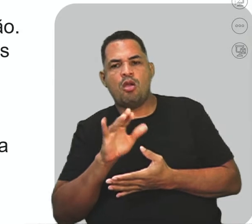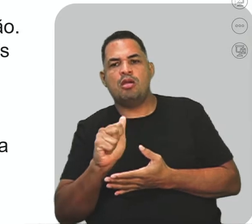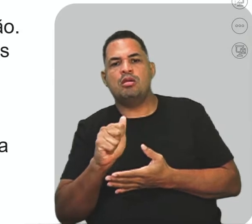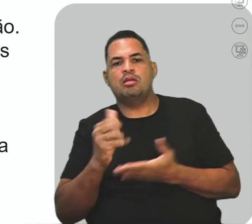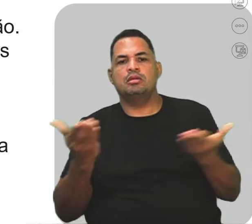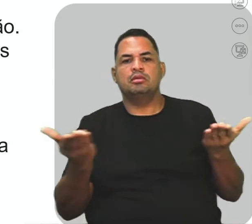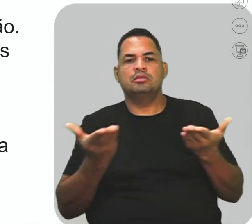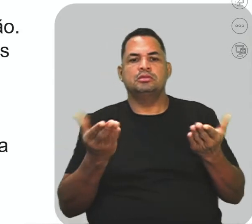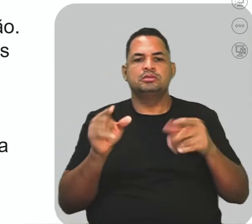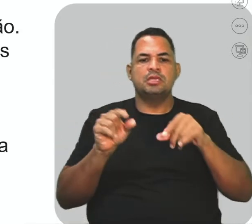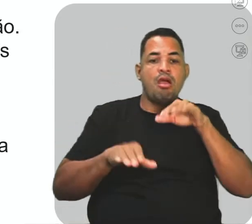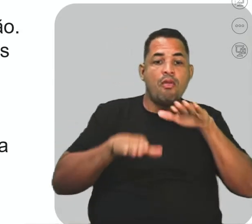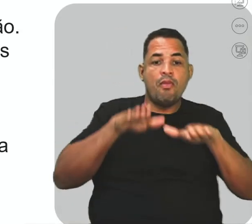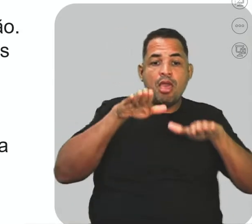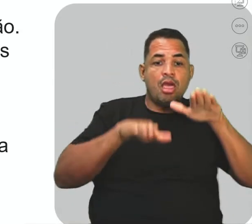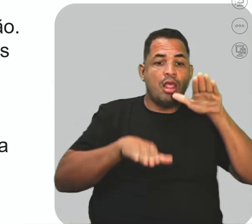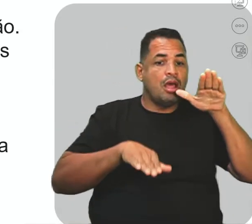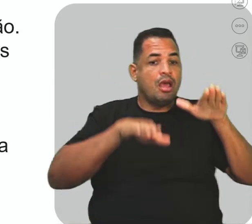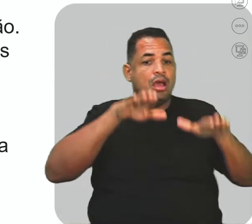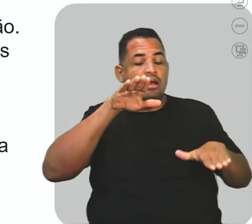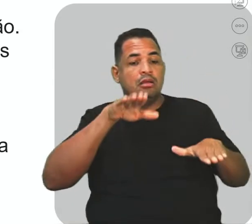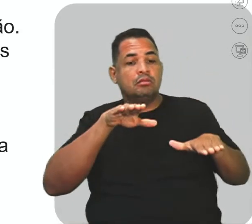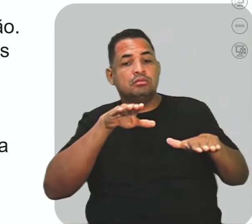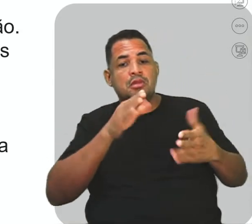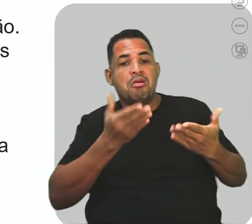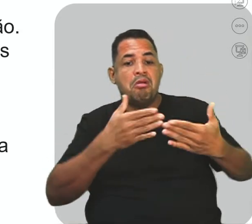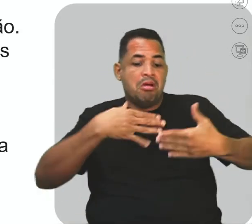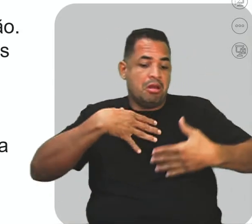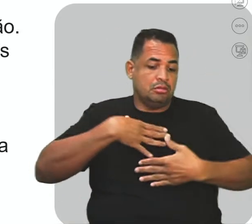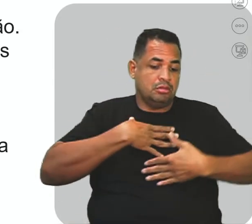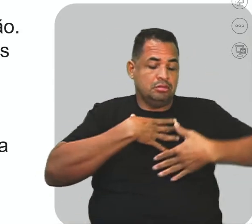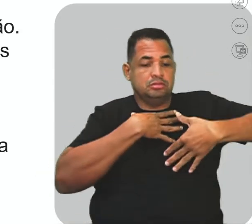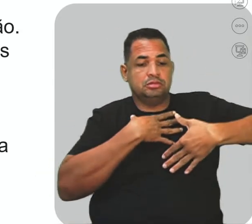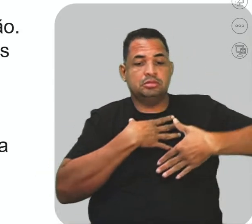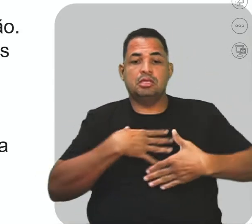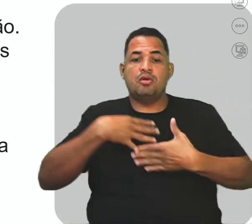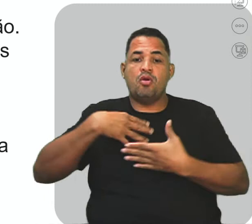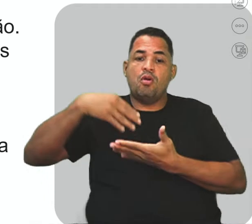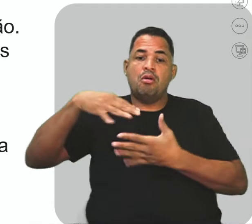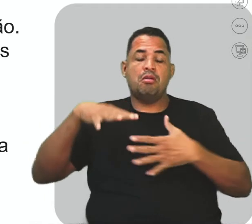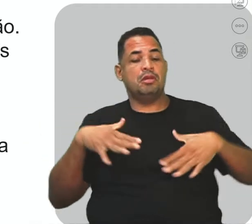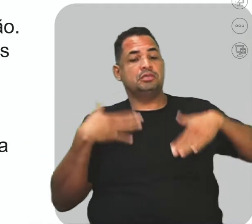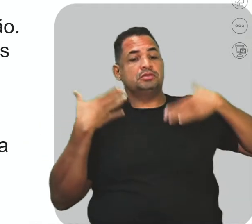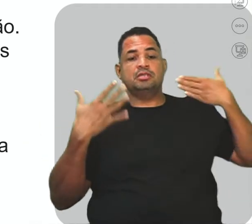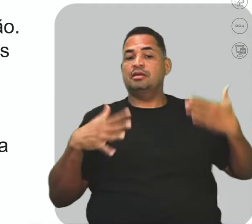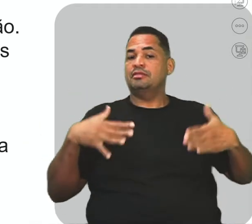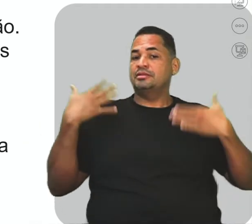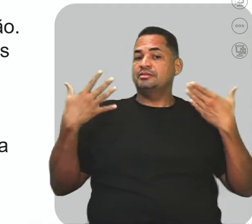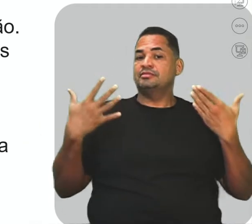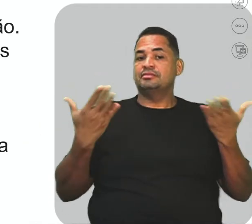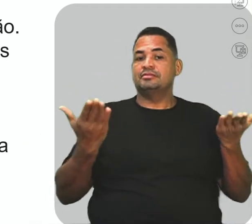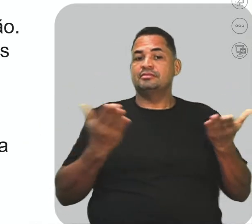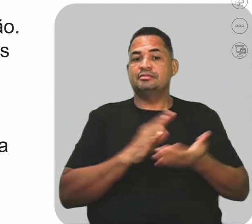é a alternância. Ora o casal valsava, ora passeava, beleza?